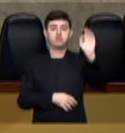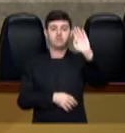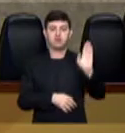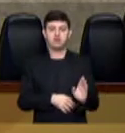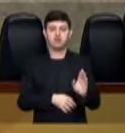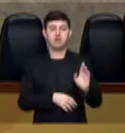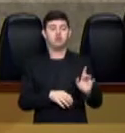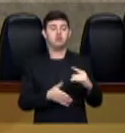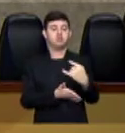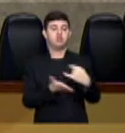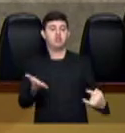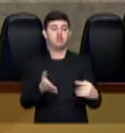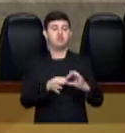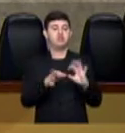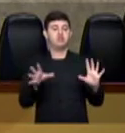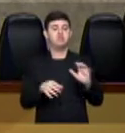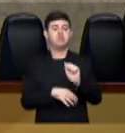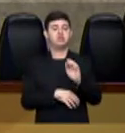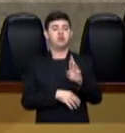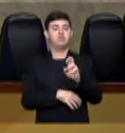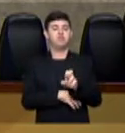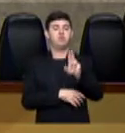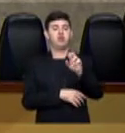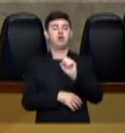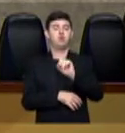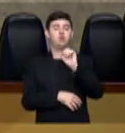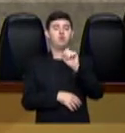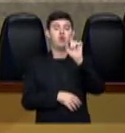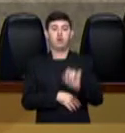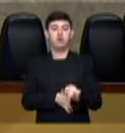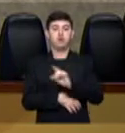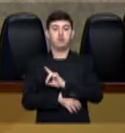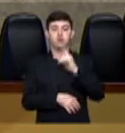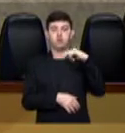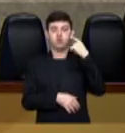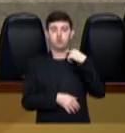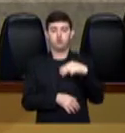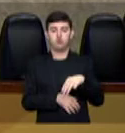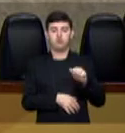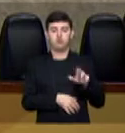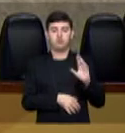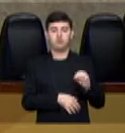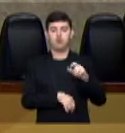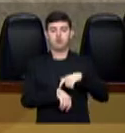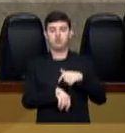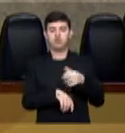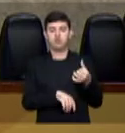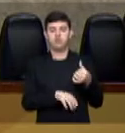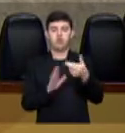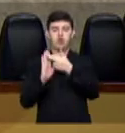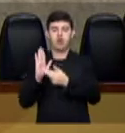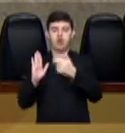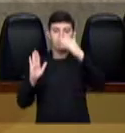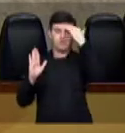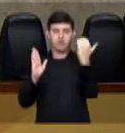Licenciamento Abrau, doutor Marco Antônio da Costa Sabino, pelo tempo regimental de 6 minutos.